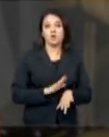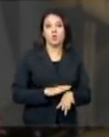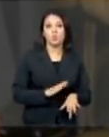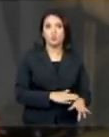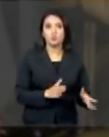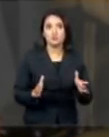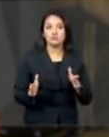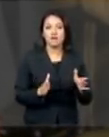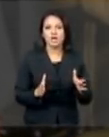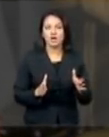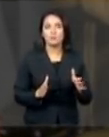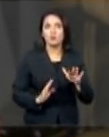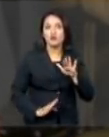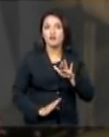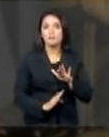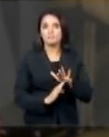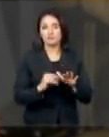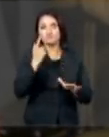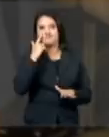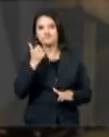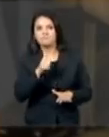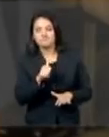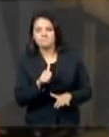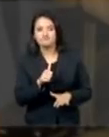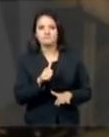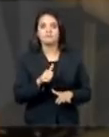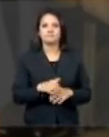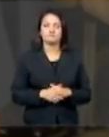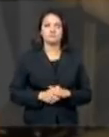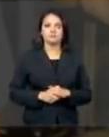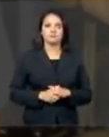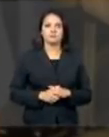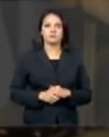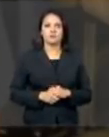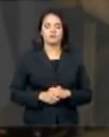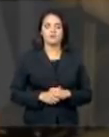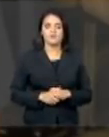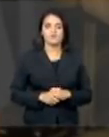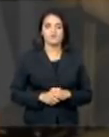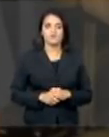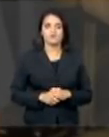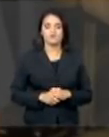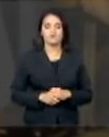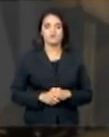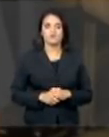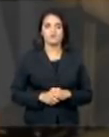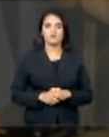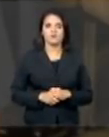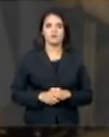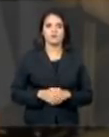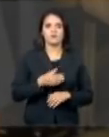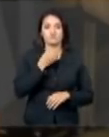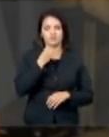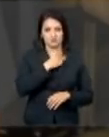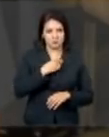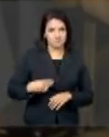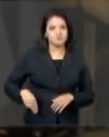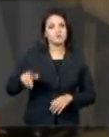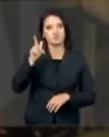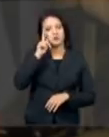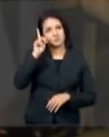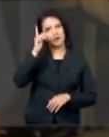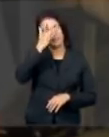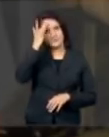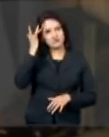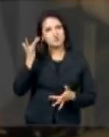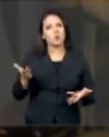rever que pelo menos se tem um prazo razoável ultimamente esteve aí foi um incentivador foi um dos autores da lei do